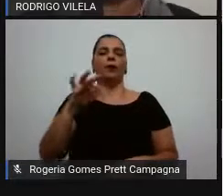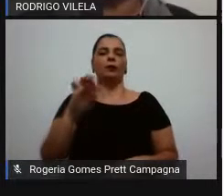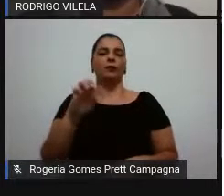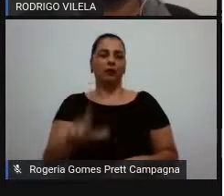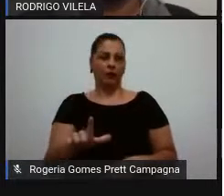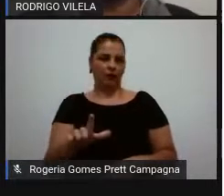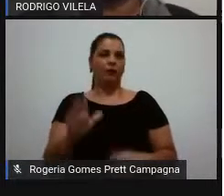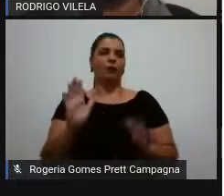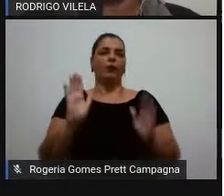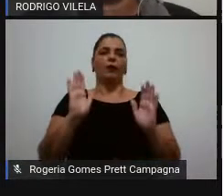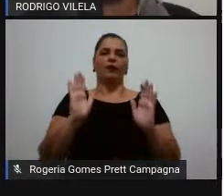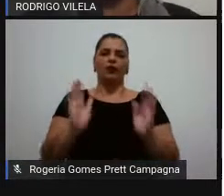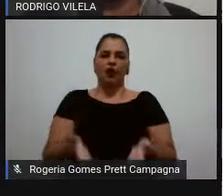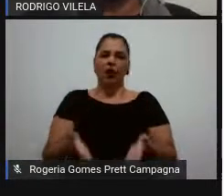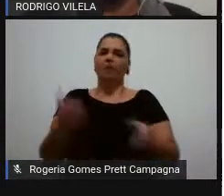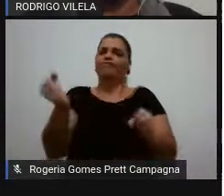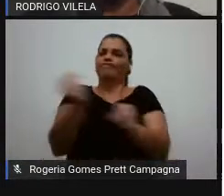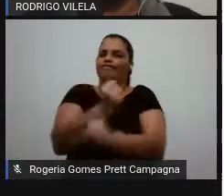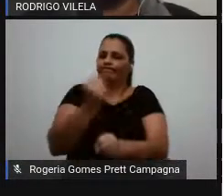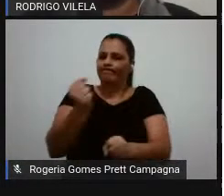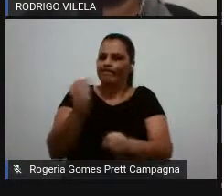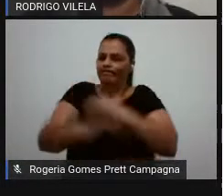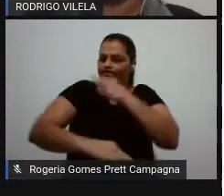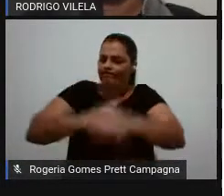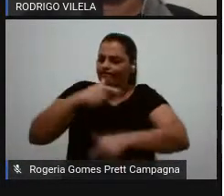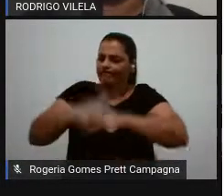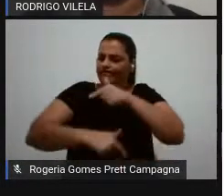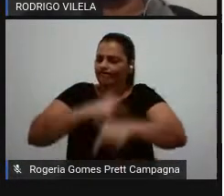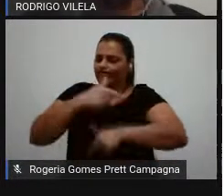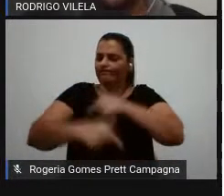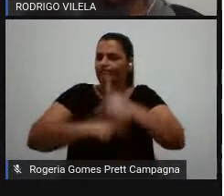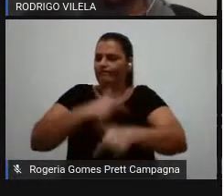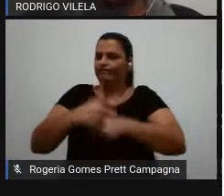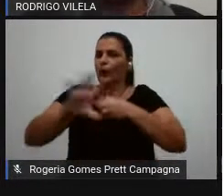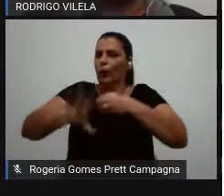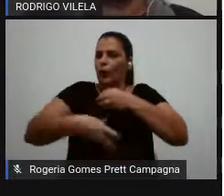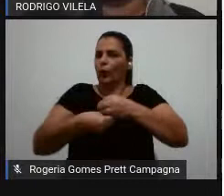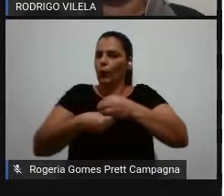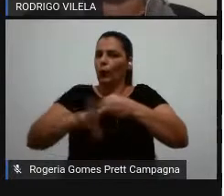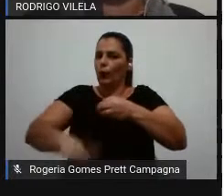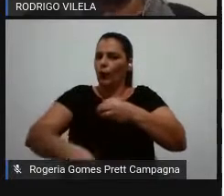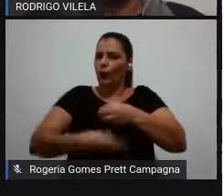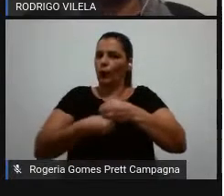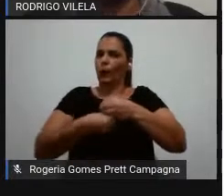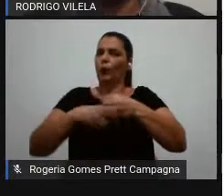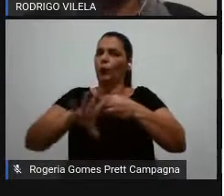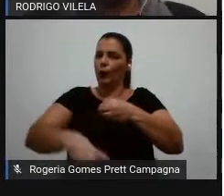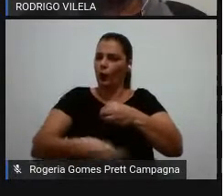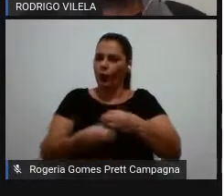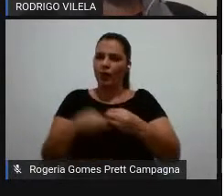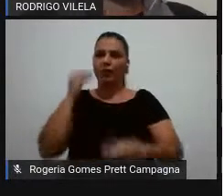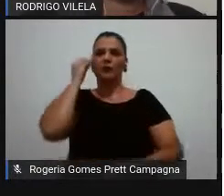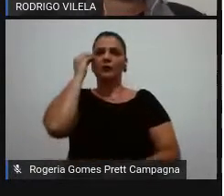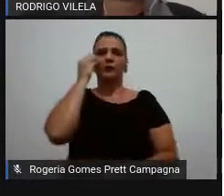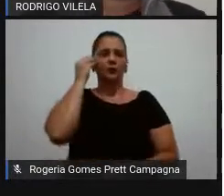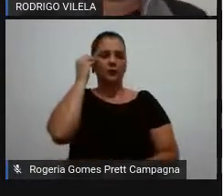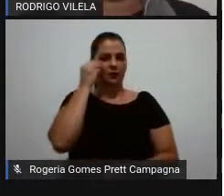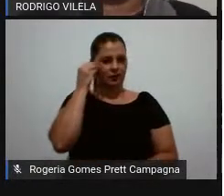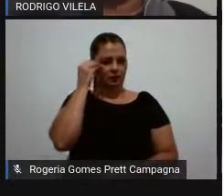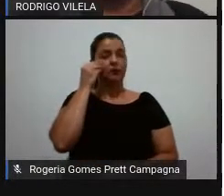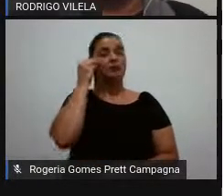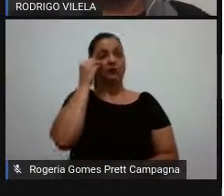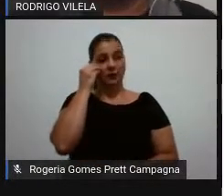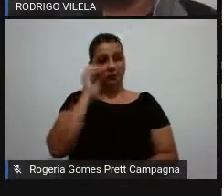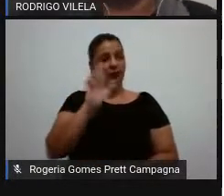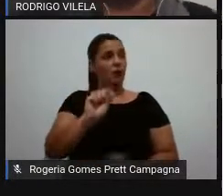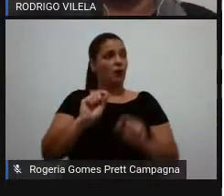está em construção, eu acho que cada dia vai agregando mais a isso, e a gente vai experimentando. Eu acho que o grande